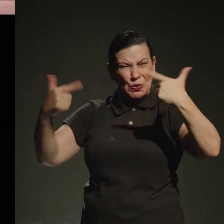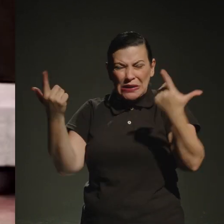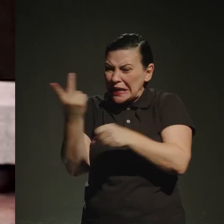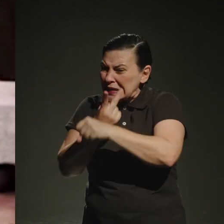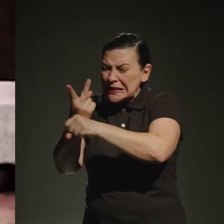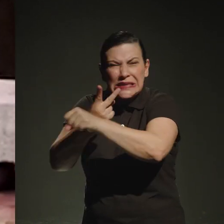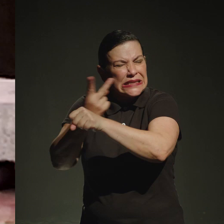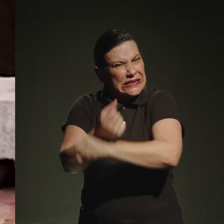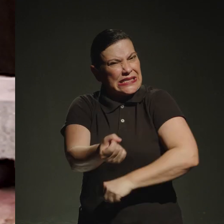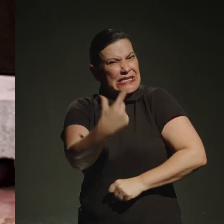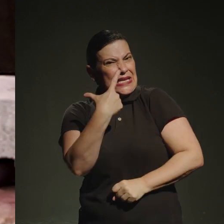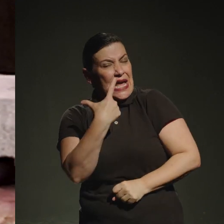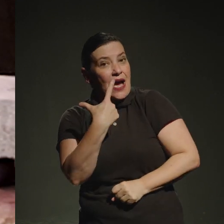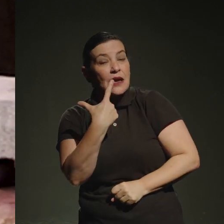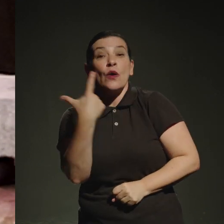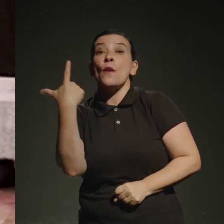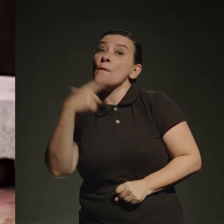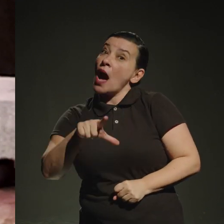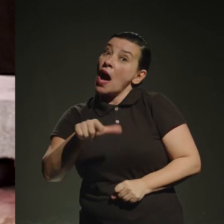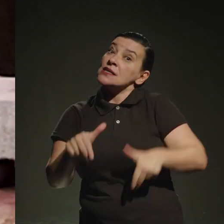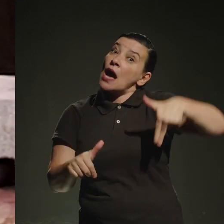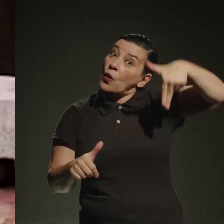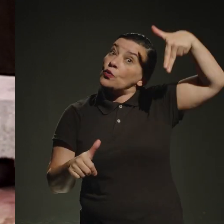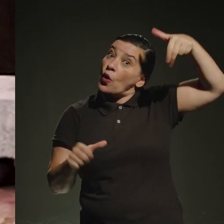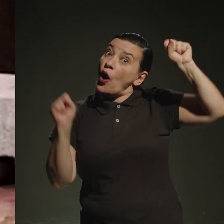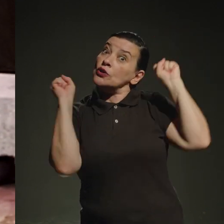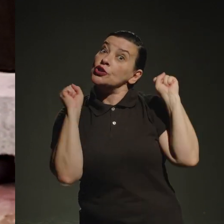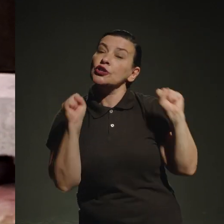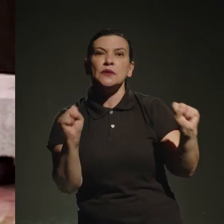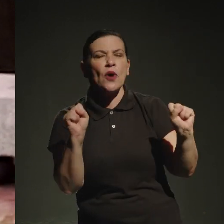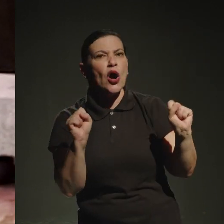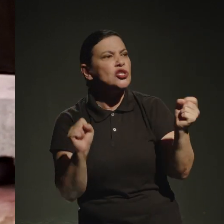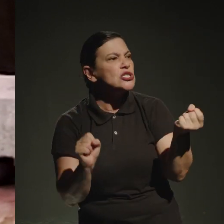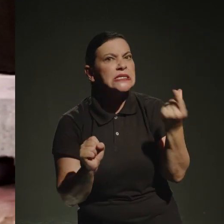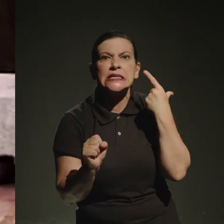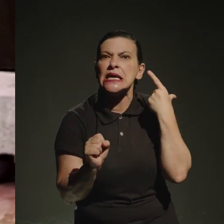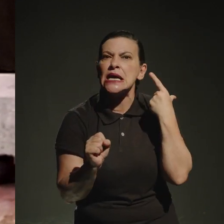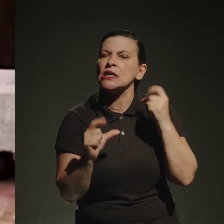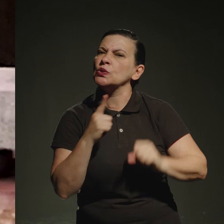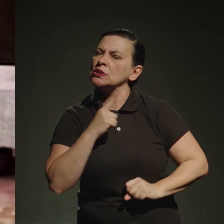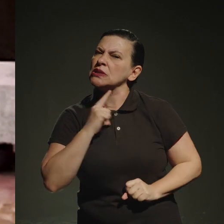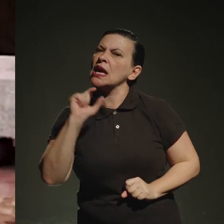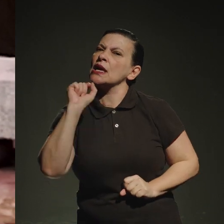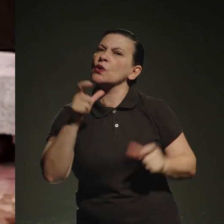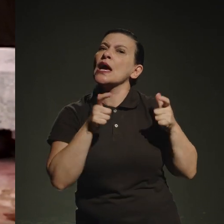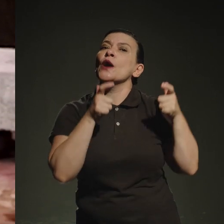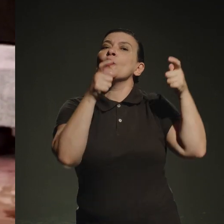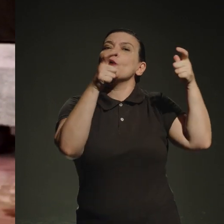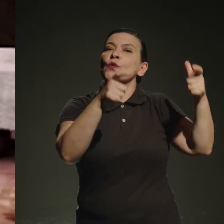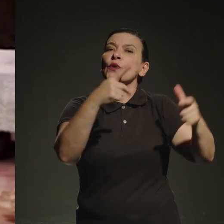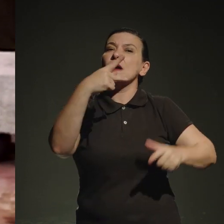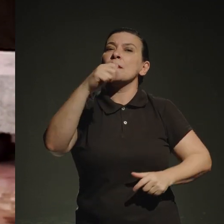sabe? Estranho. Aqui deveria estar localizado Passarga, mas também não está. E onde estará as terras de